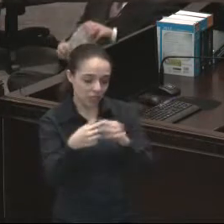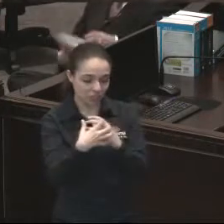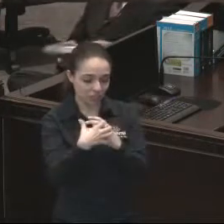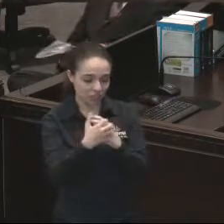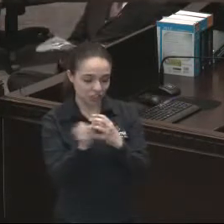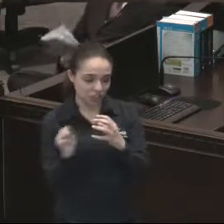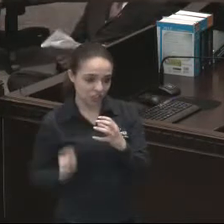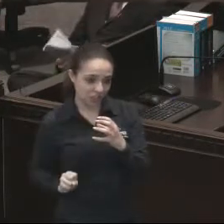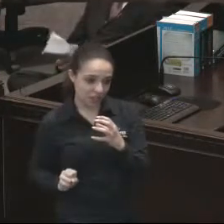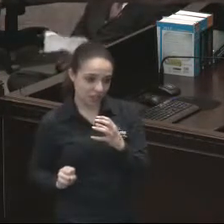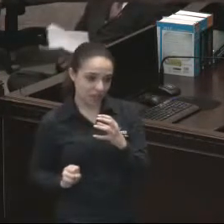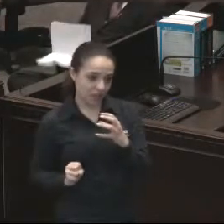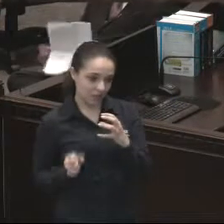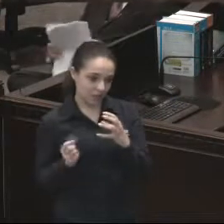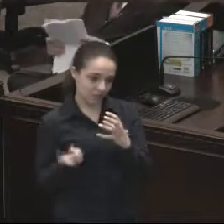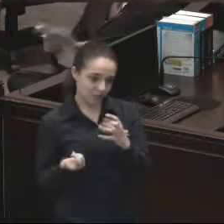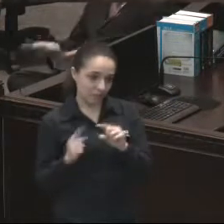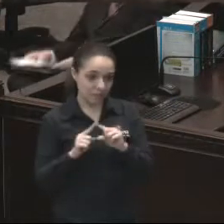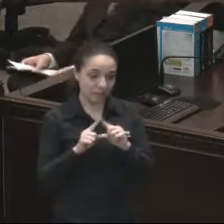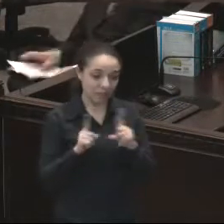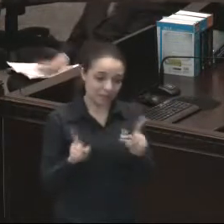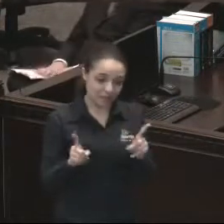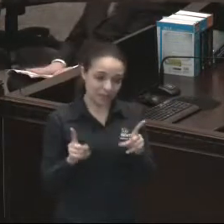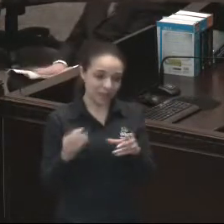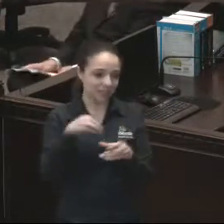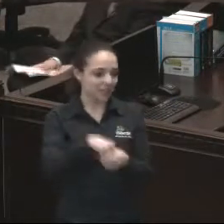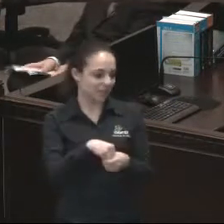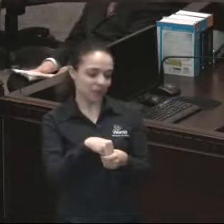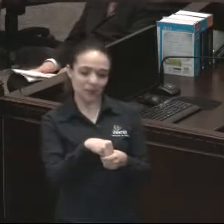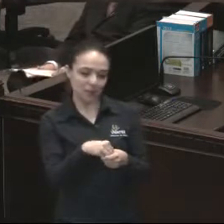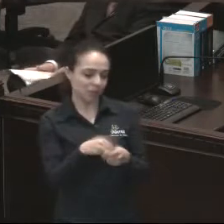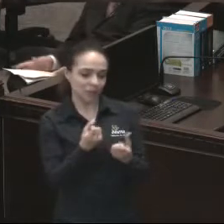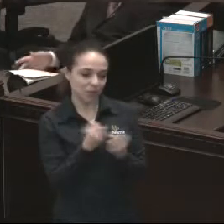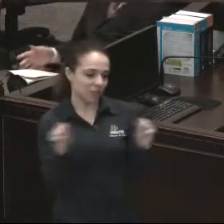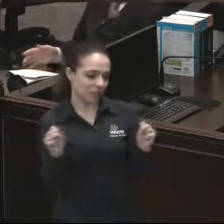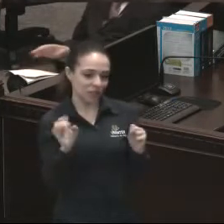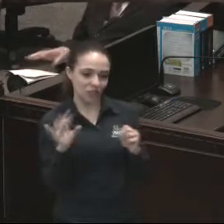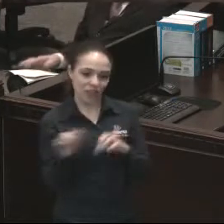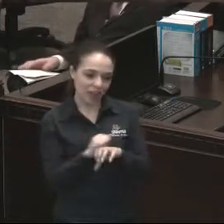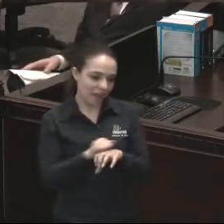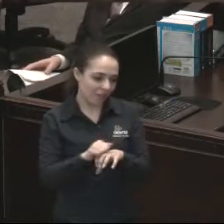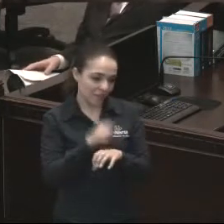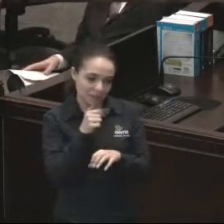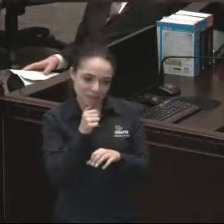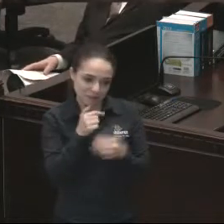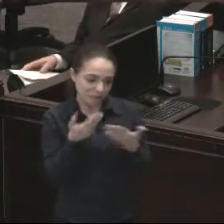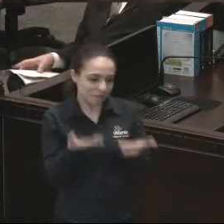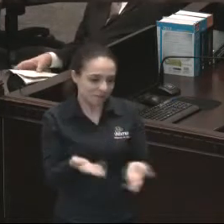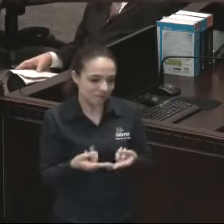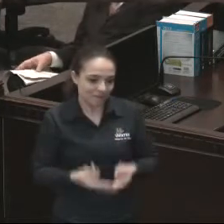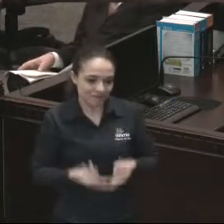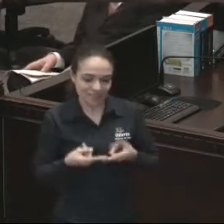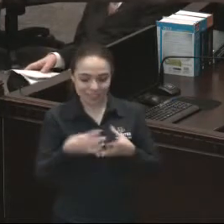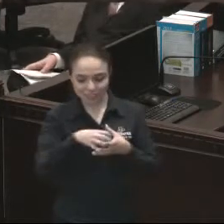vai ingerir com casca ou não. Mas muitas vezes você não tem. Só lavar bastante com água, mas ele